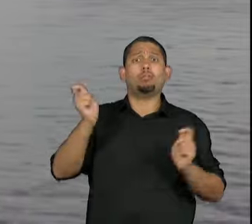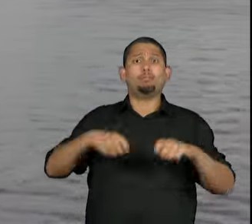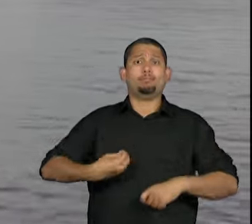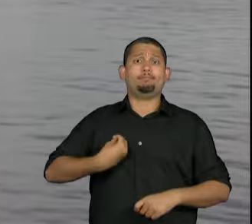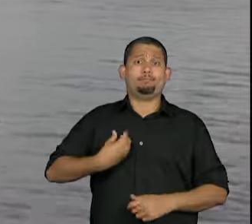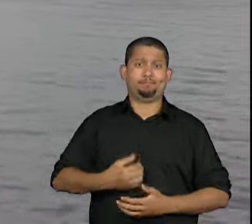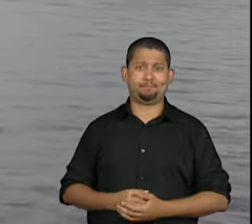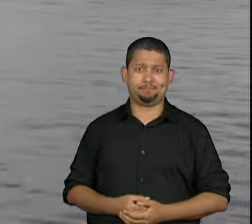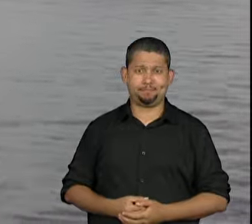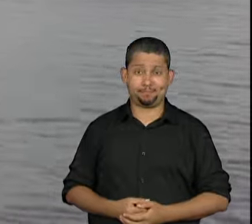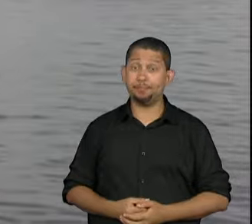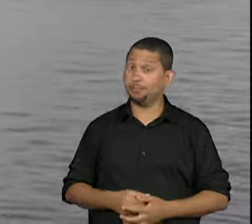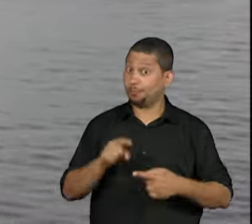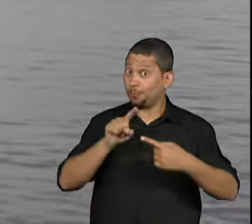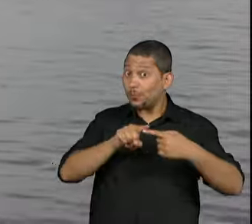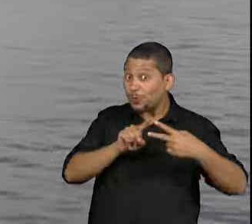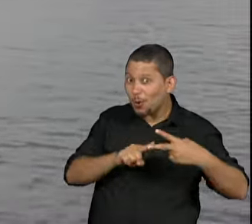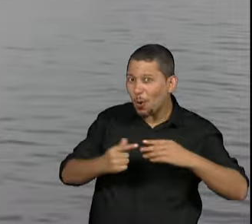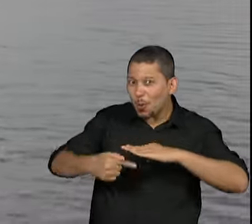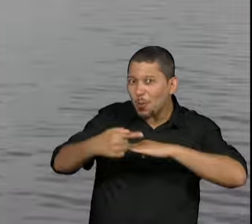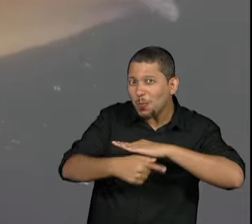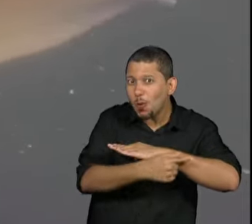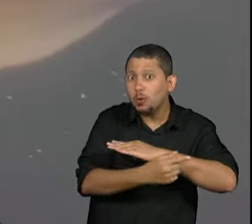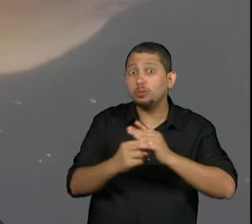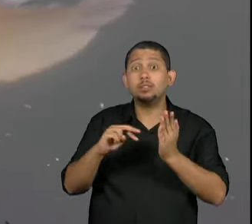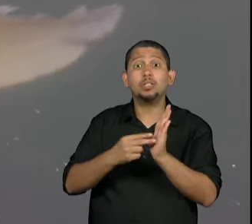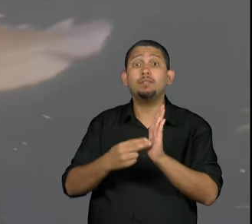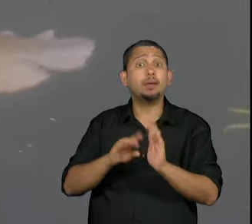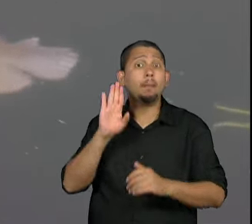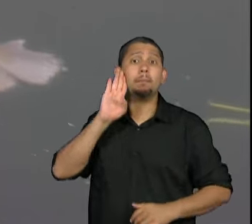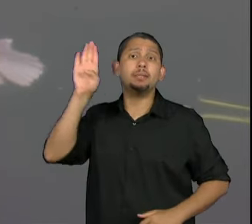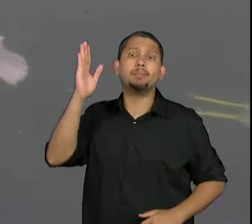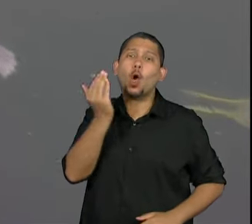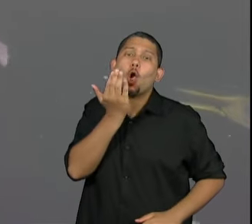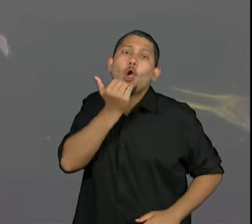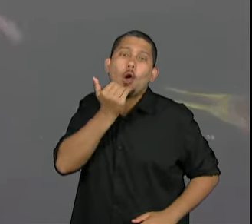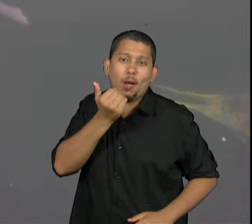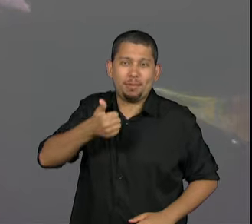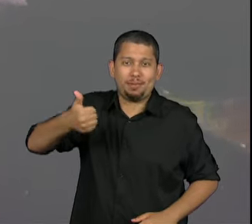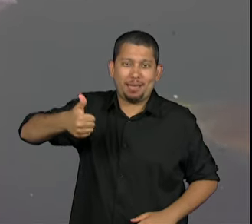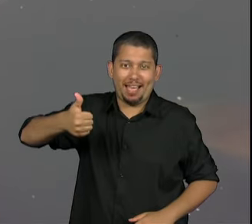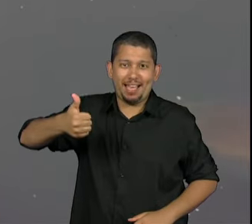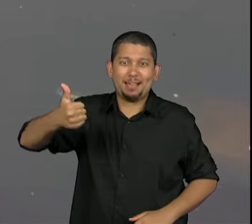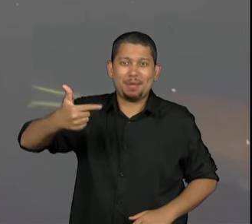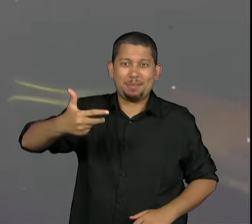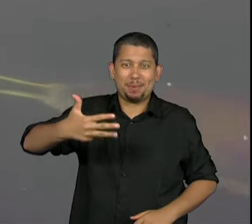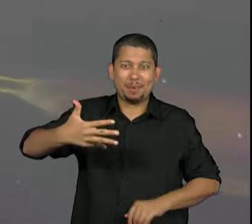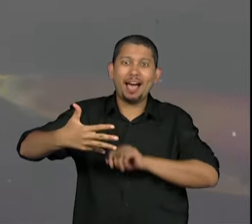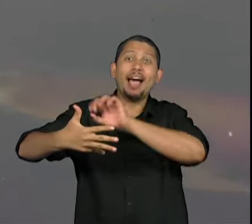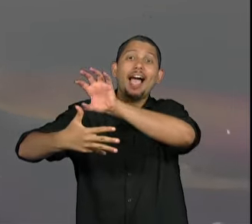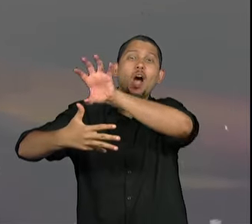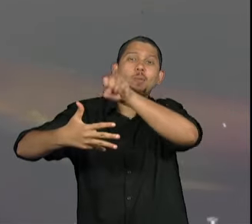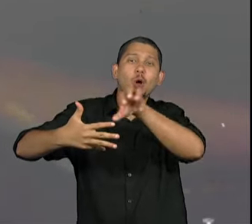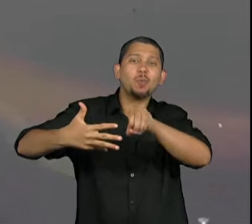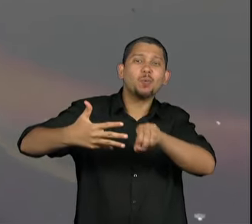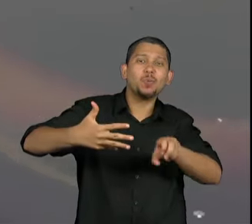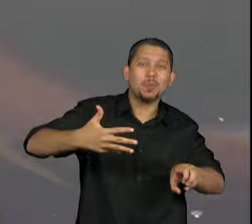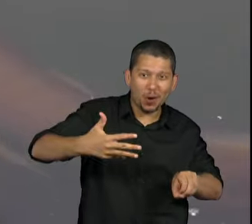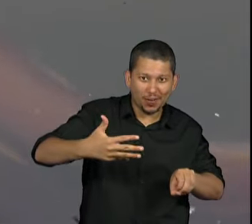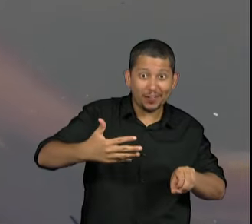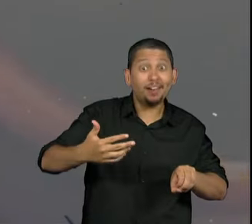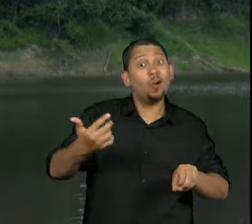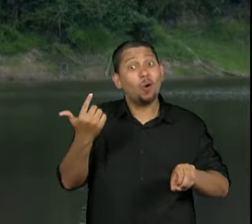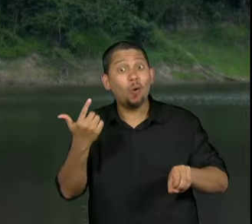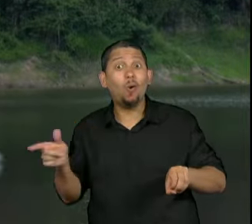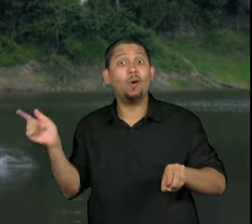Botos vermelhos e tucuxis são topo de cadeia alimentar, ou seja, muitas outras espécies dependem delas para